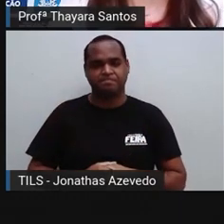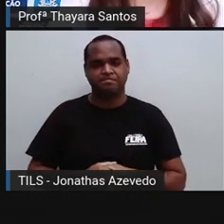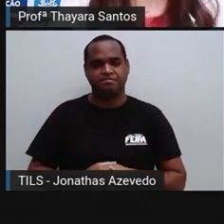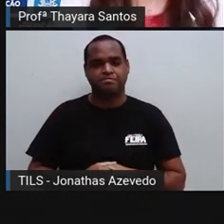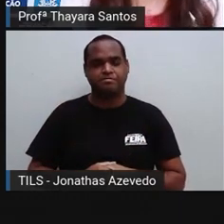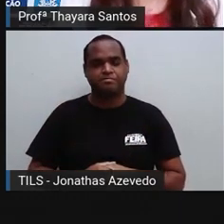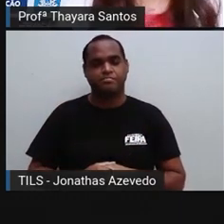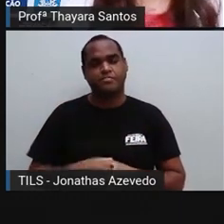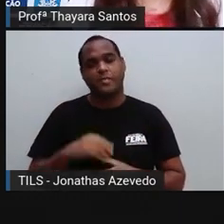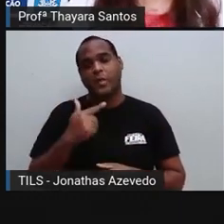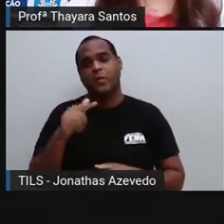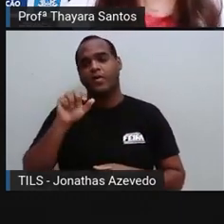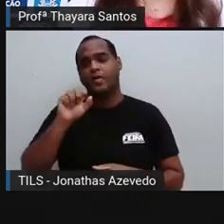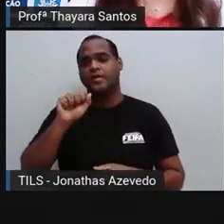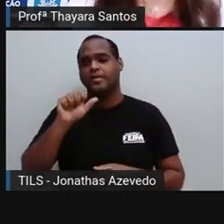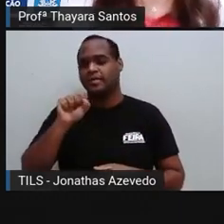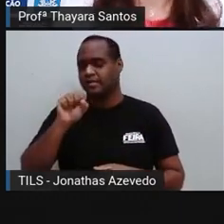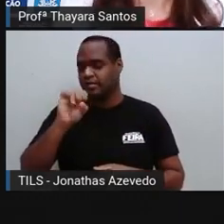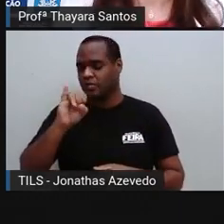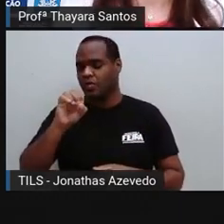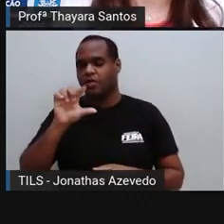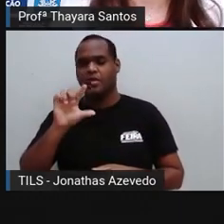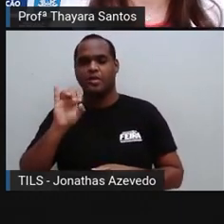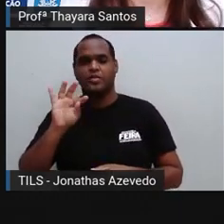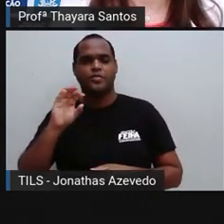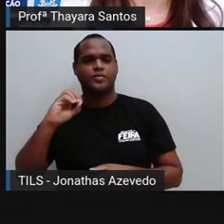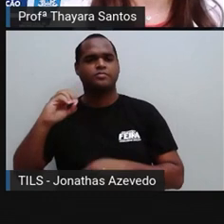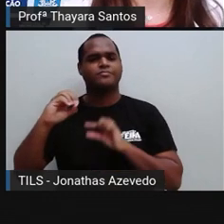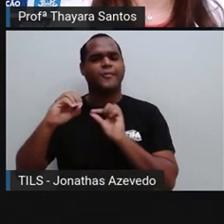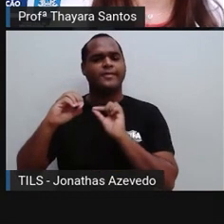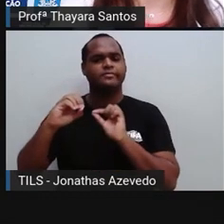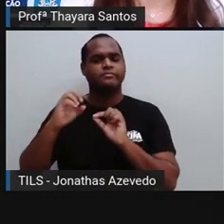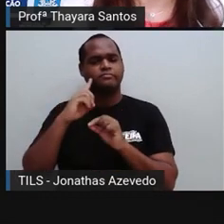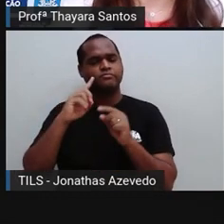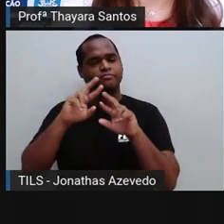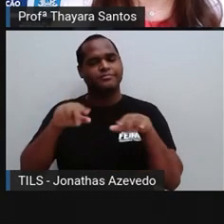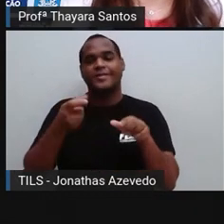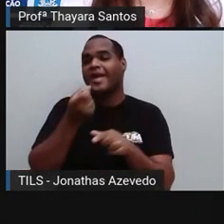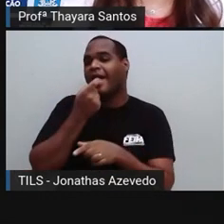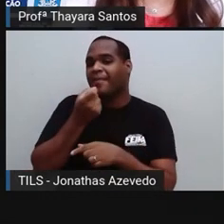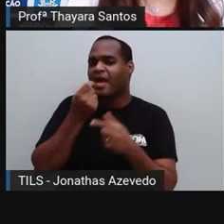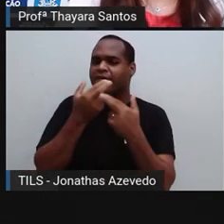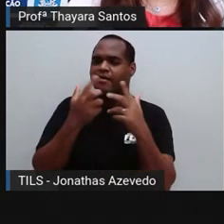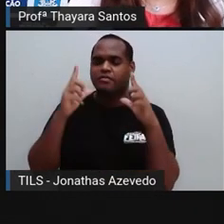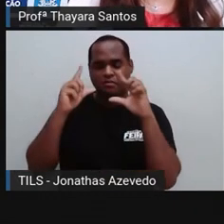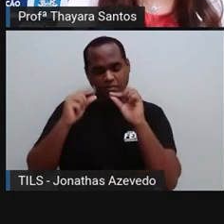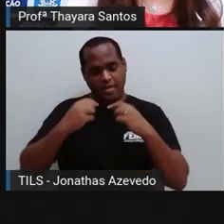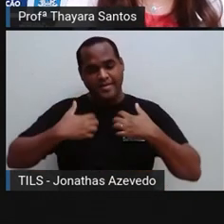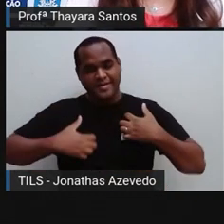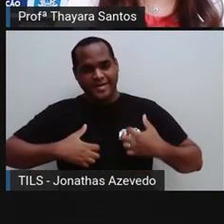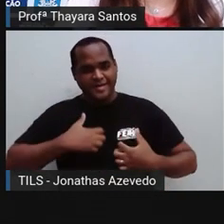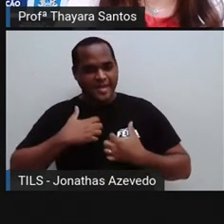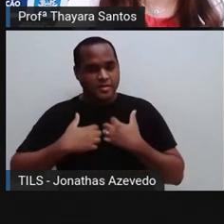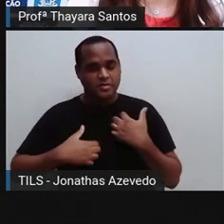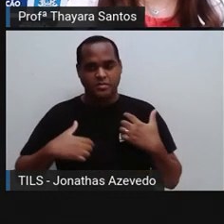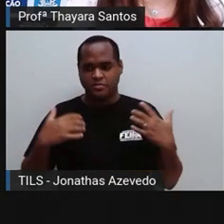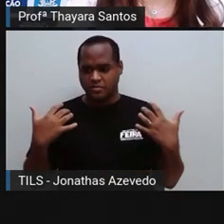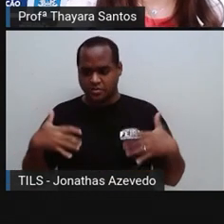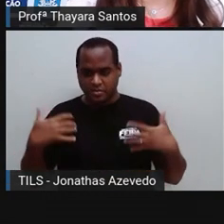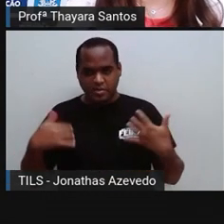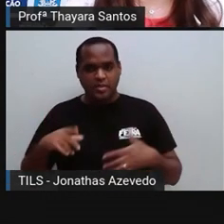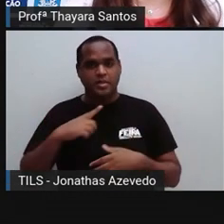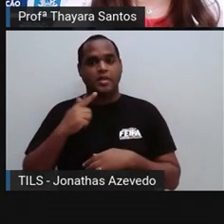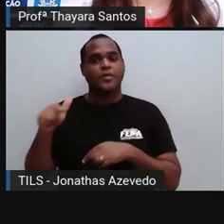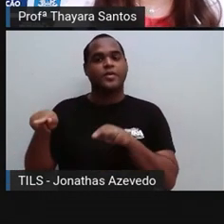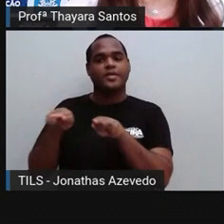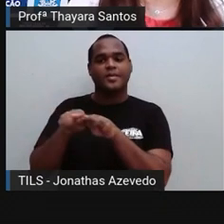Agora vamos falar sobre os ansiolíticos. Os ansiolíticos são medicamentos destinados à diminuição da ansiedade e da tensão e também